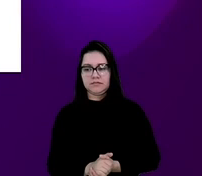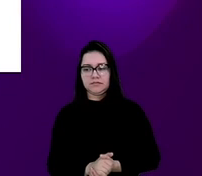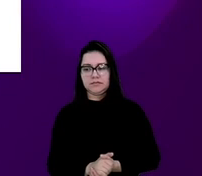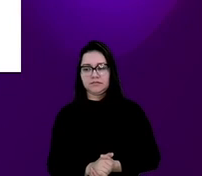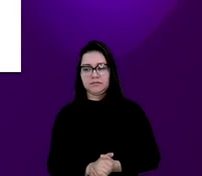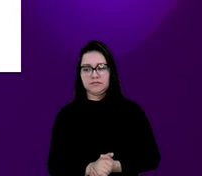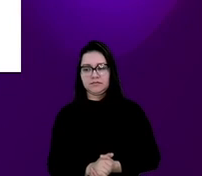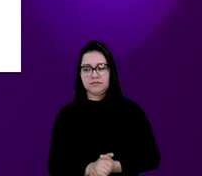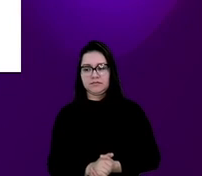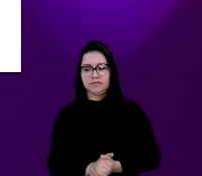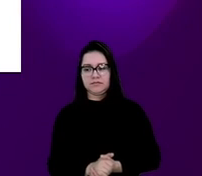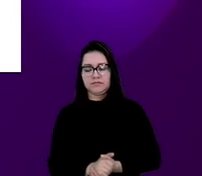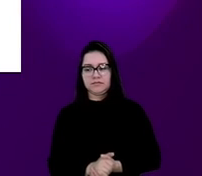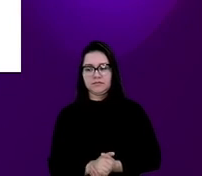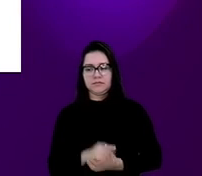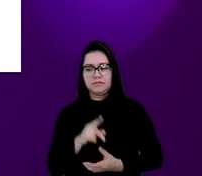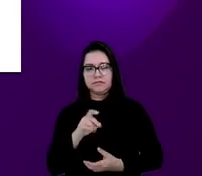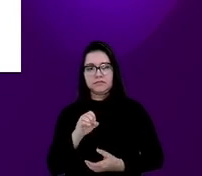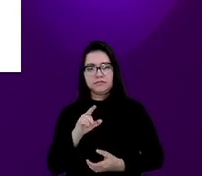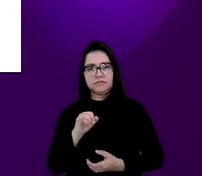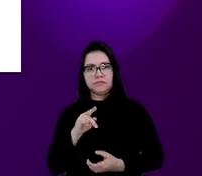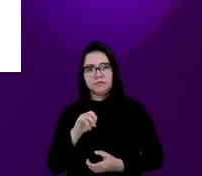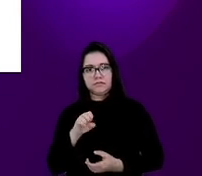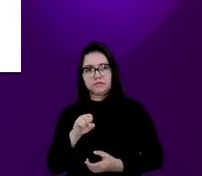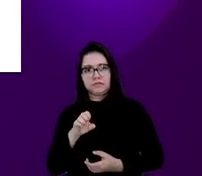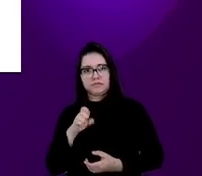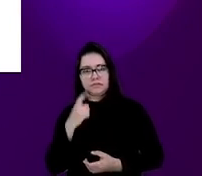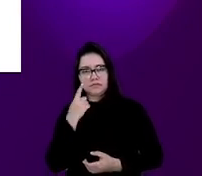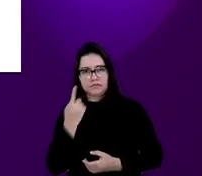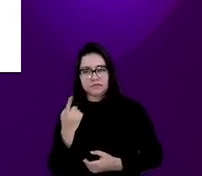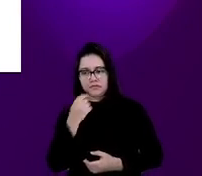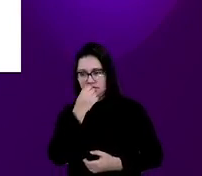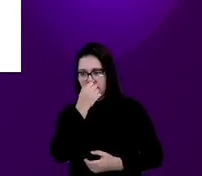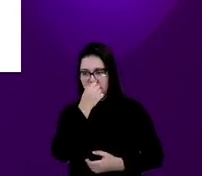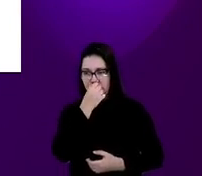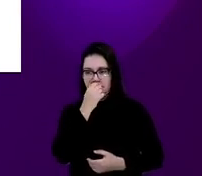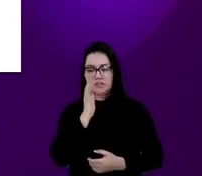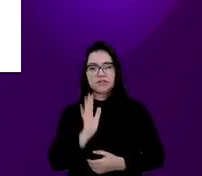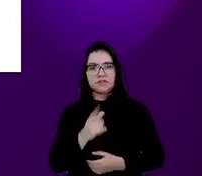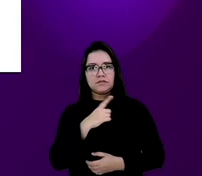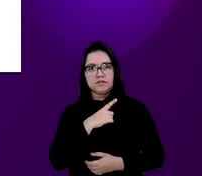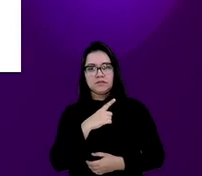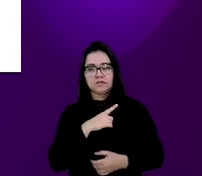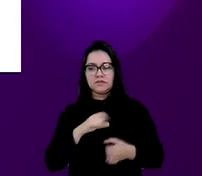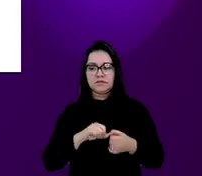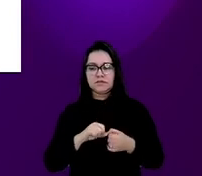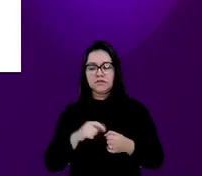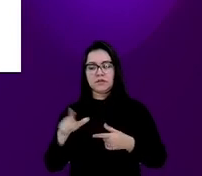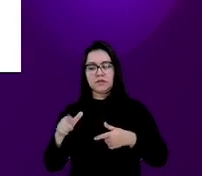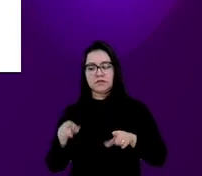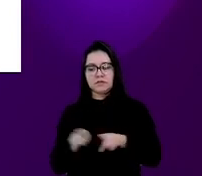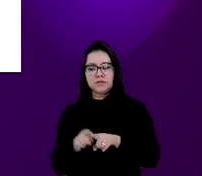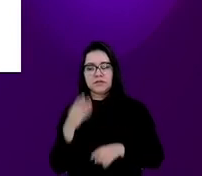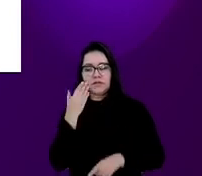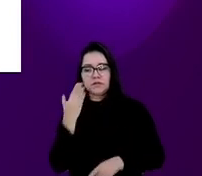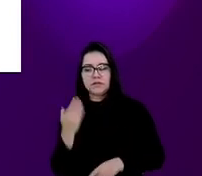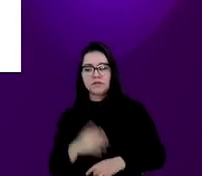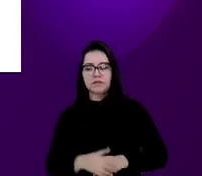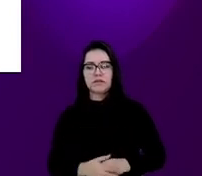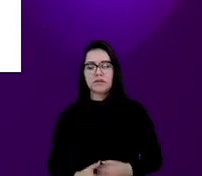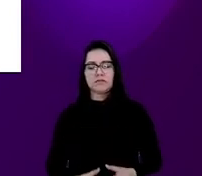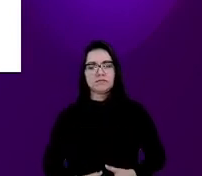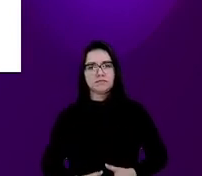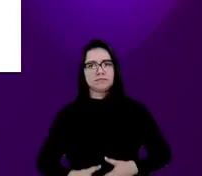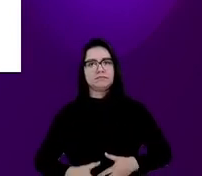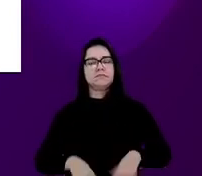com polipose adenomatosa familiar, já tinha feito colectomia total com ilio-reto-anastomose e cresceu um desmoide na raiz